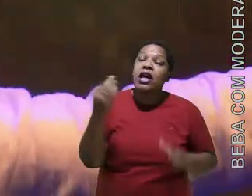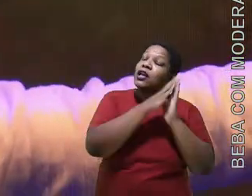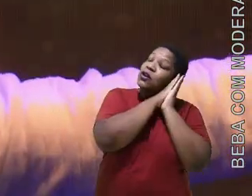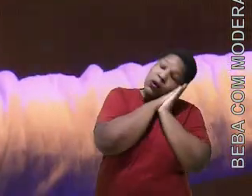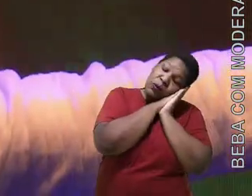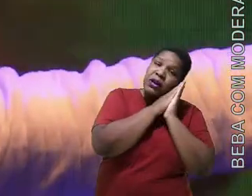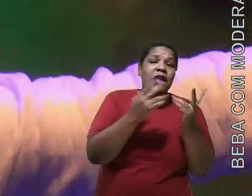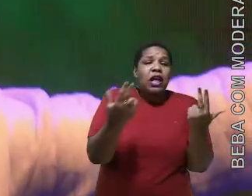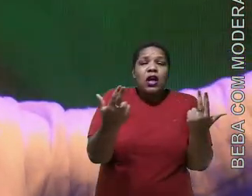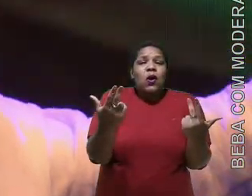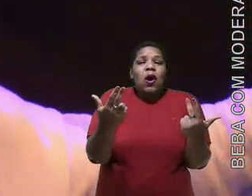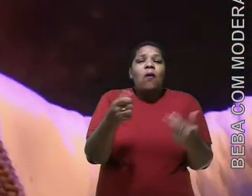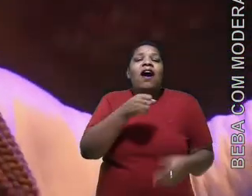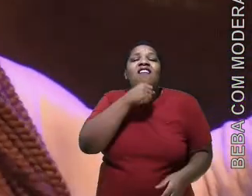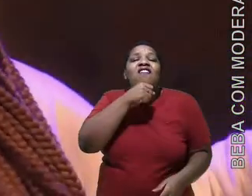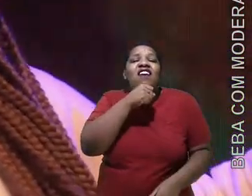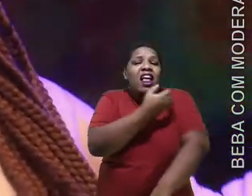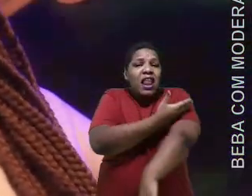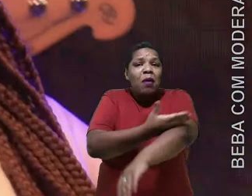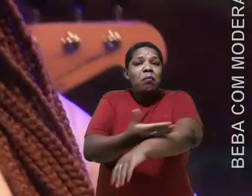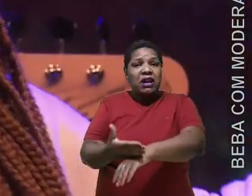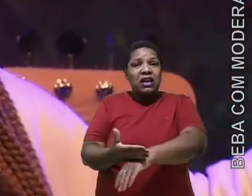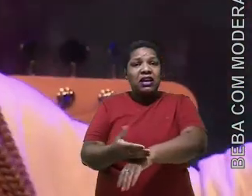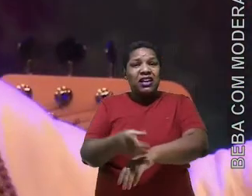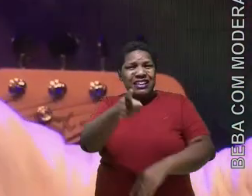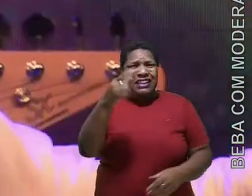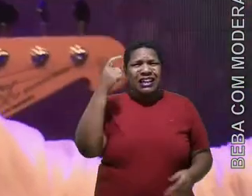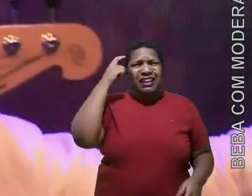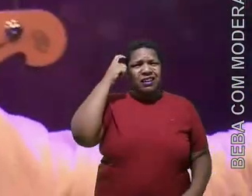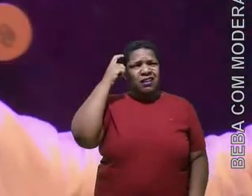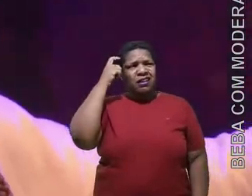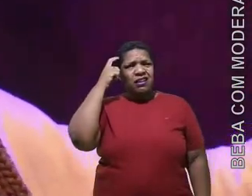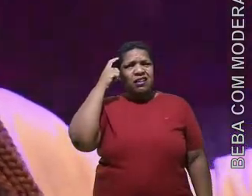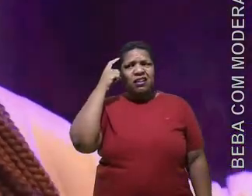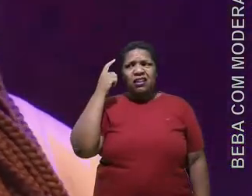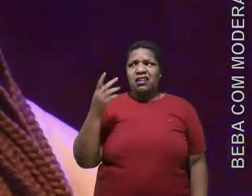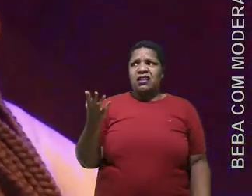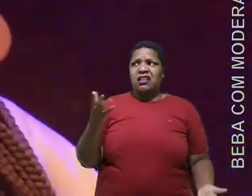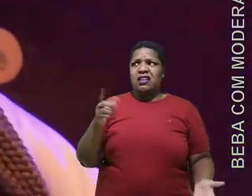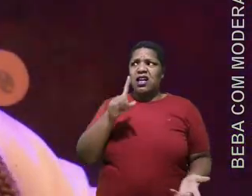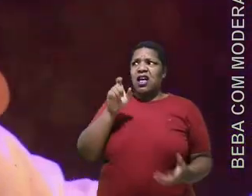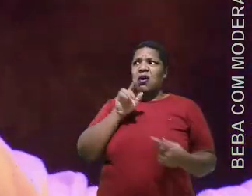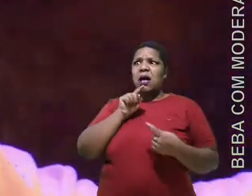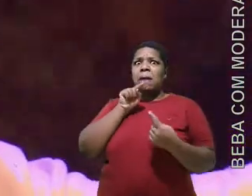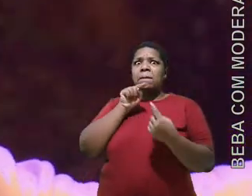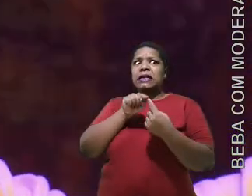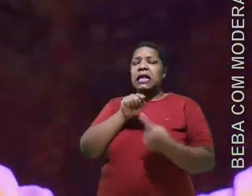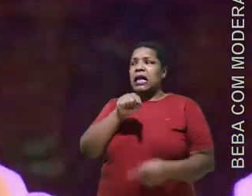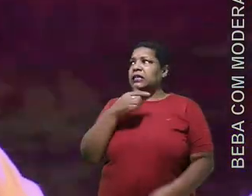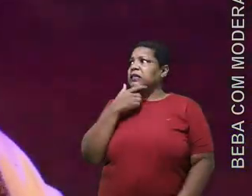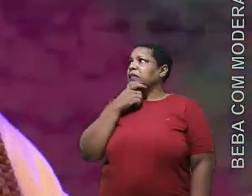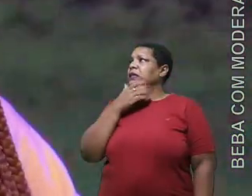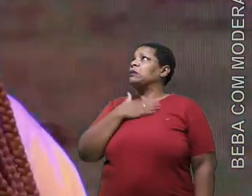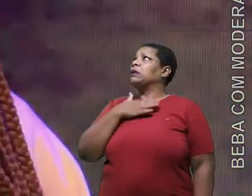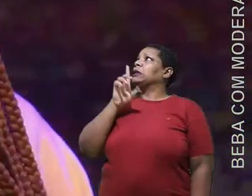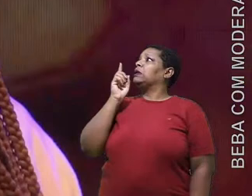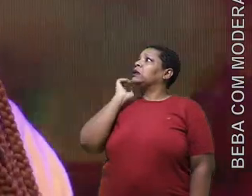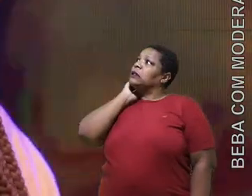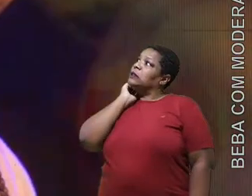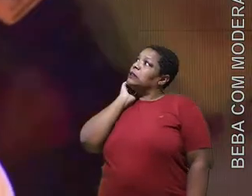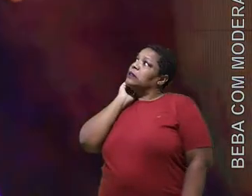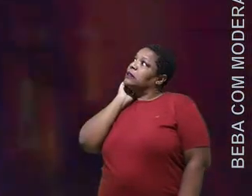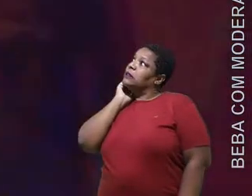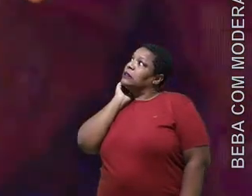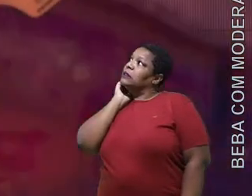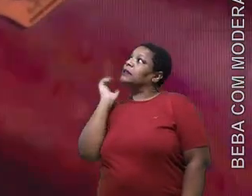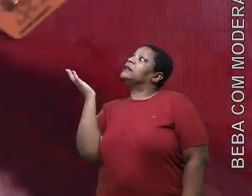uma velha preta bom para quem tá confuso que está no chat ou Nossa mas o que você qual será a mensagem meu Deus como é que o povo